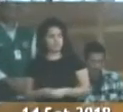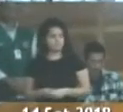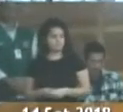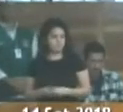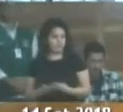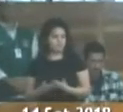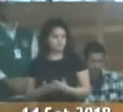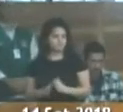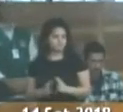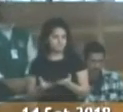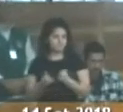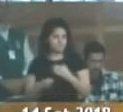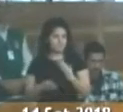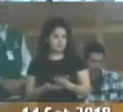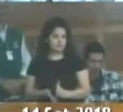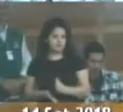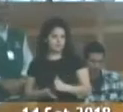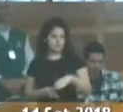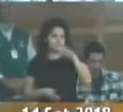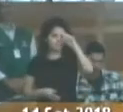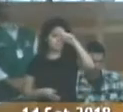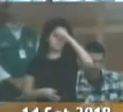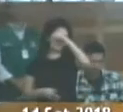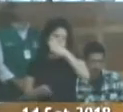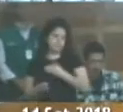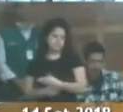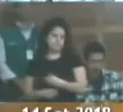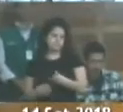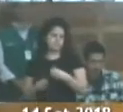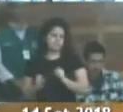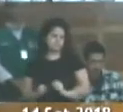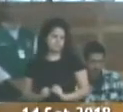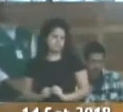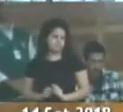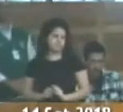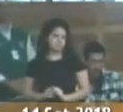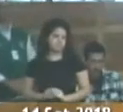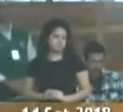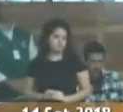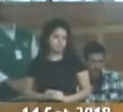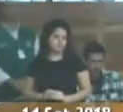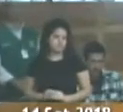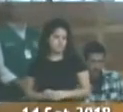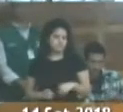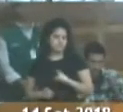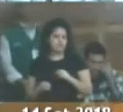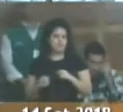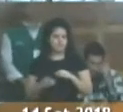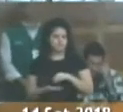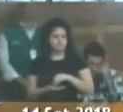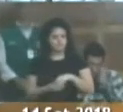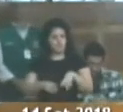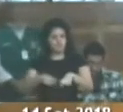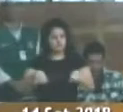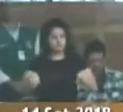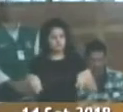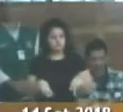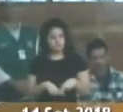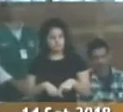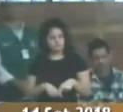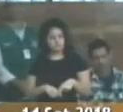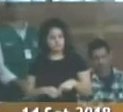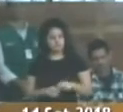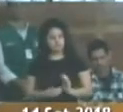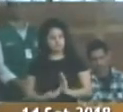obstáculos ao acesso à educação. E isso remete não só a questões relacionadas à falta de salas de aulas para atender à demanda da lista de